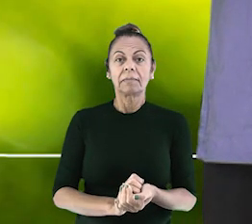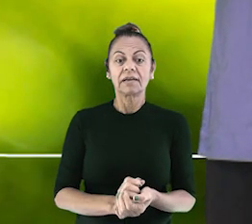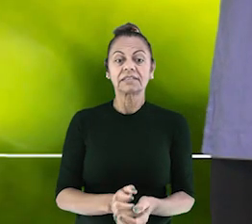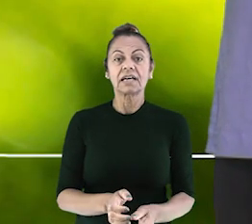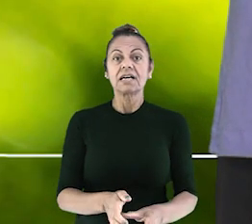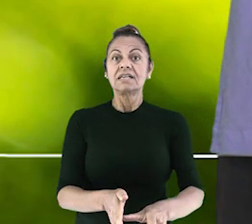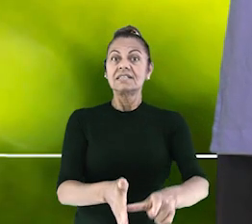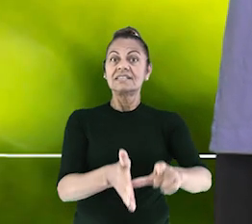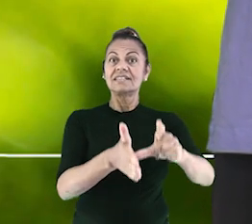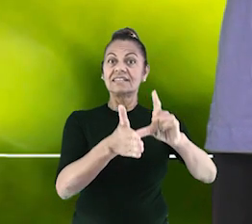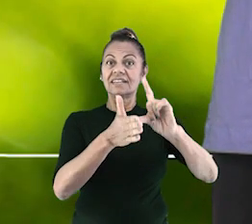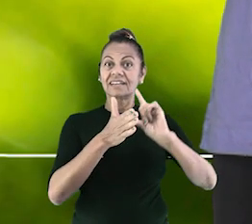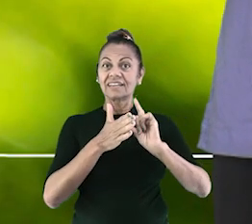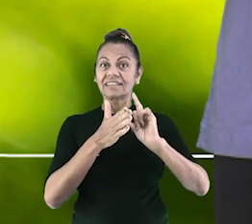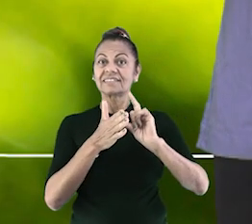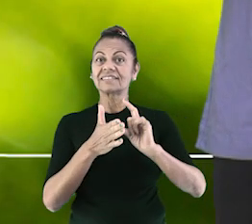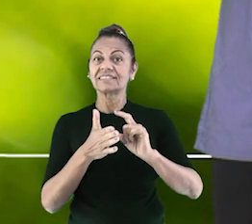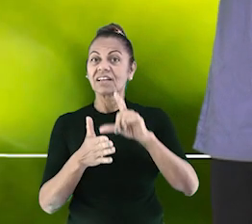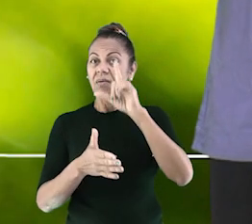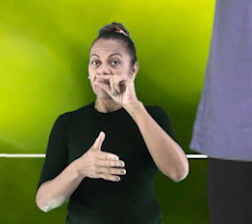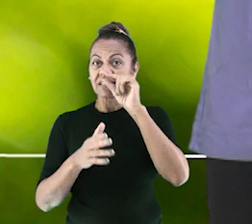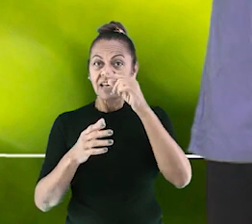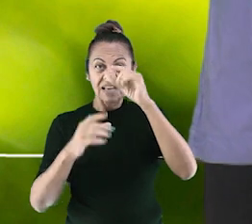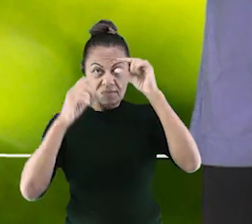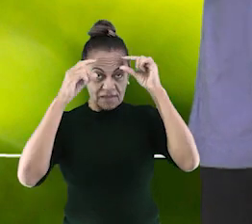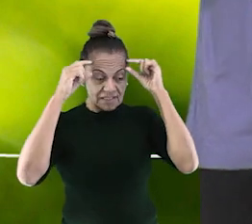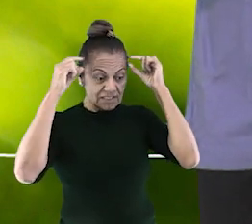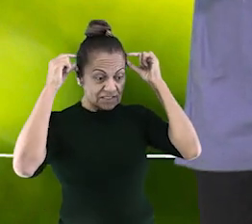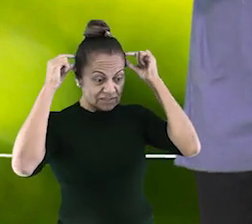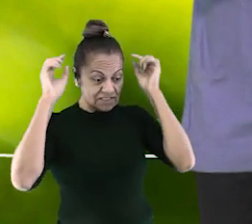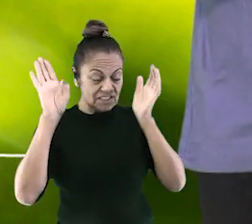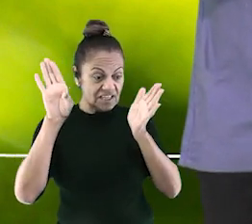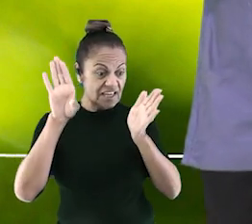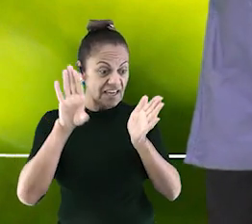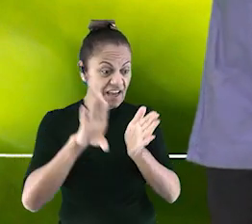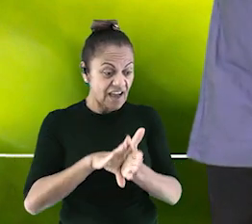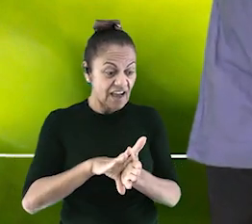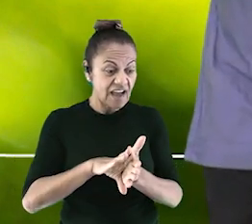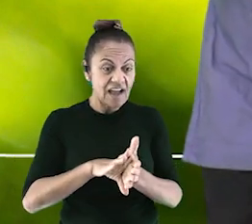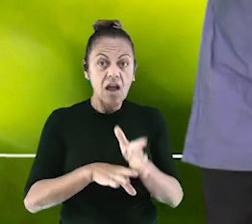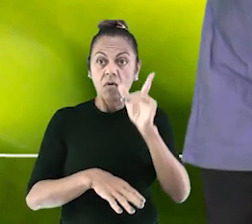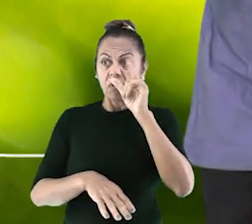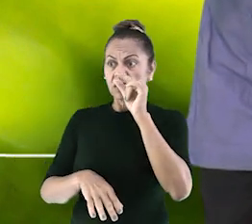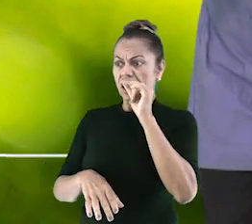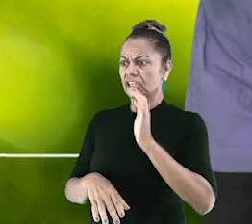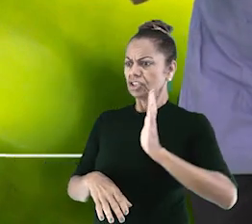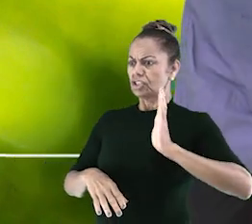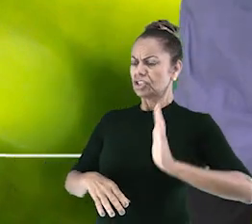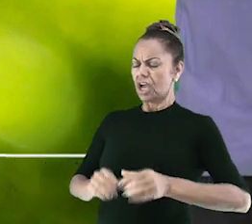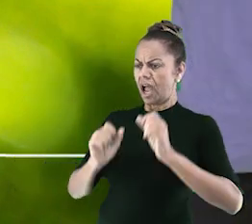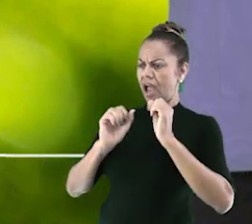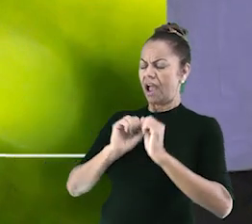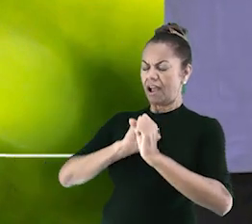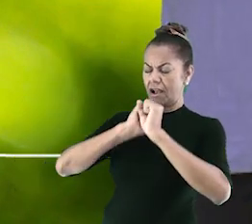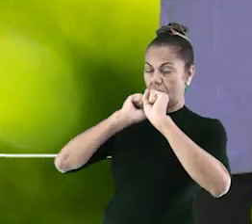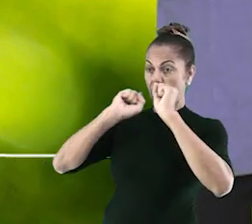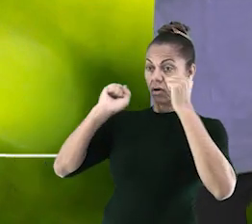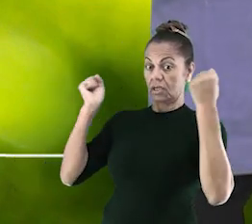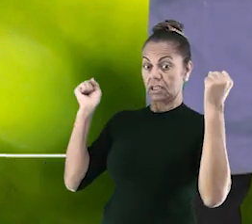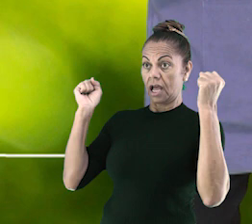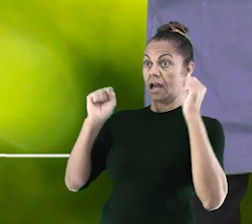passou e antes do bem-te-vi chegar, adivinha, crianças, o passarinho já